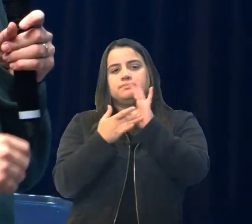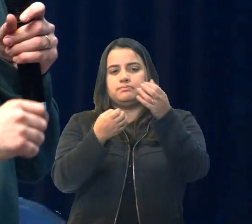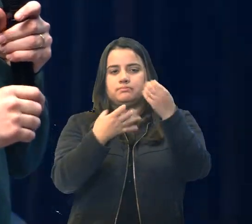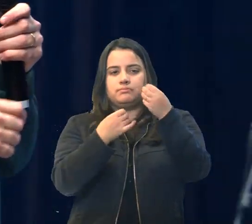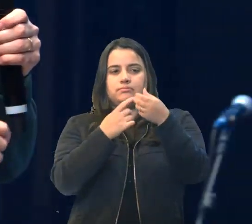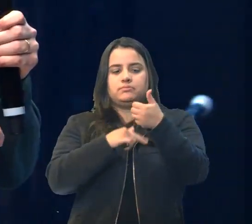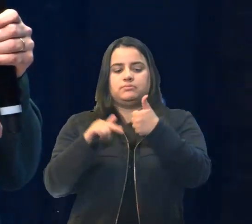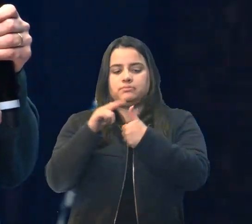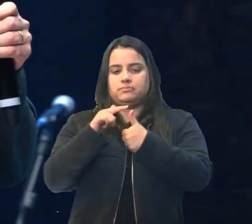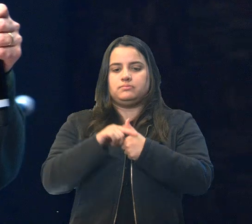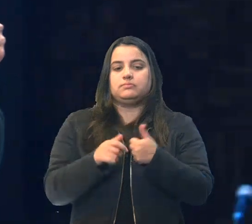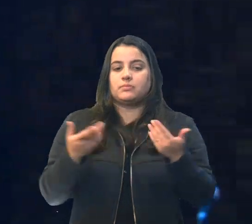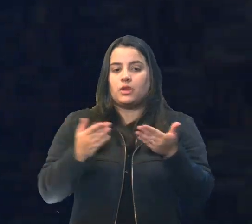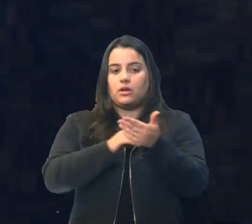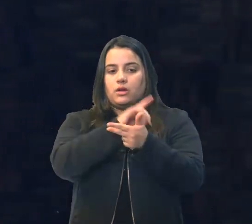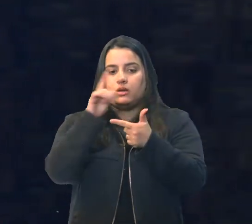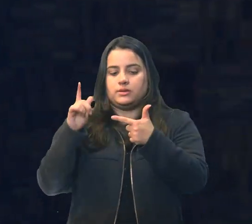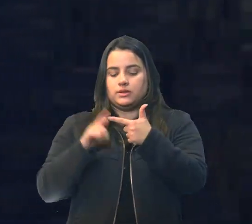a segunda,